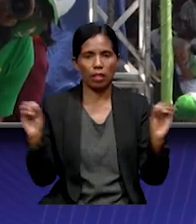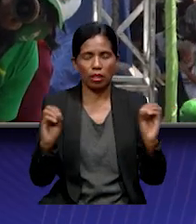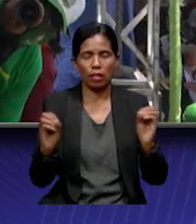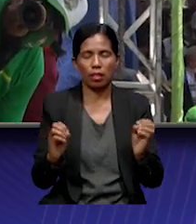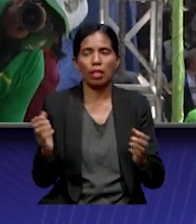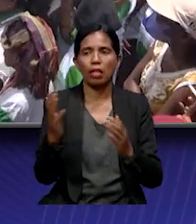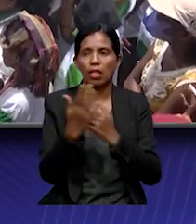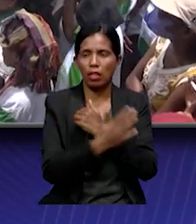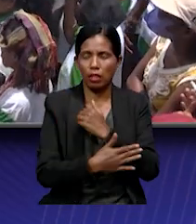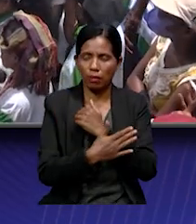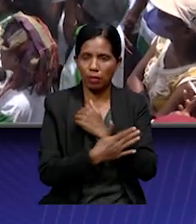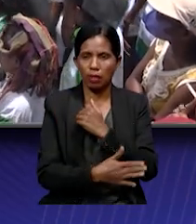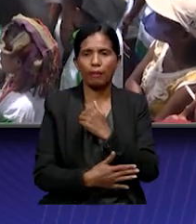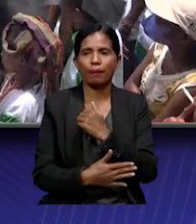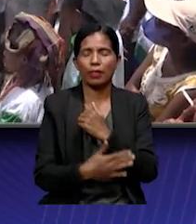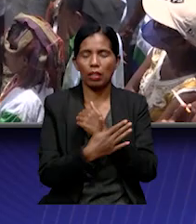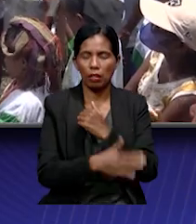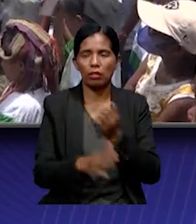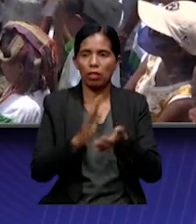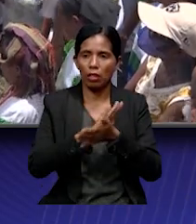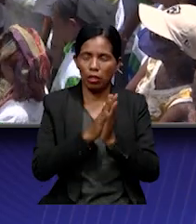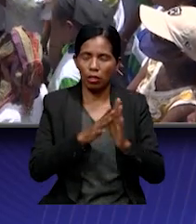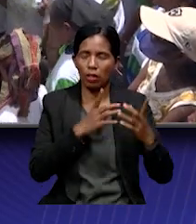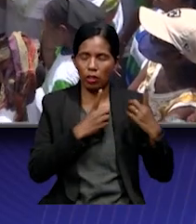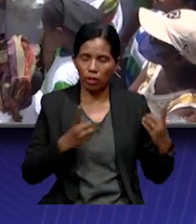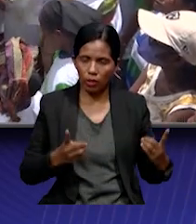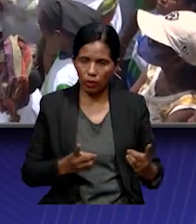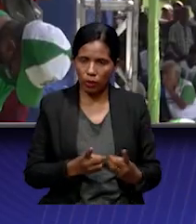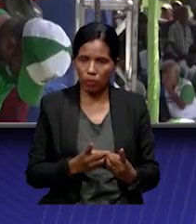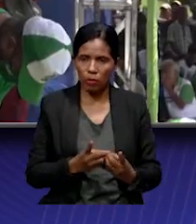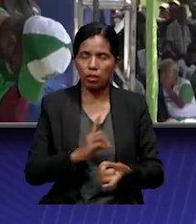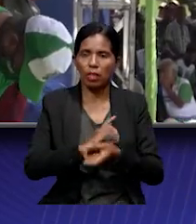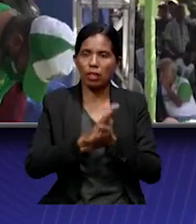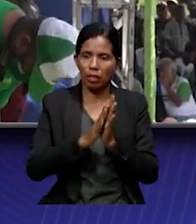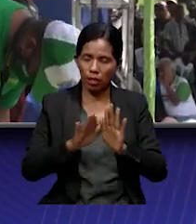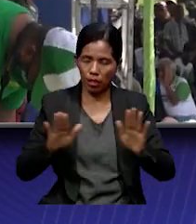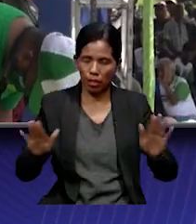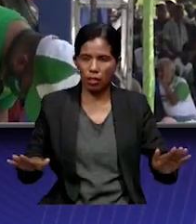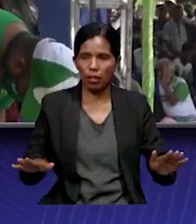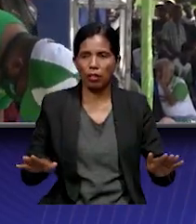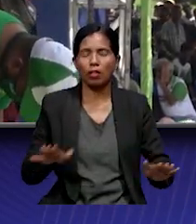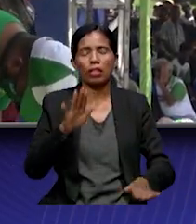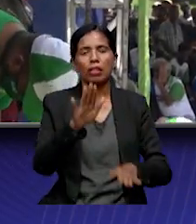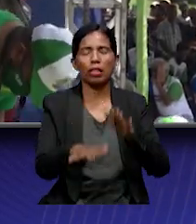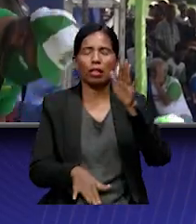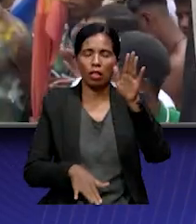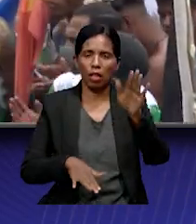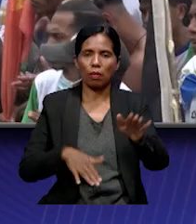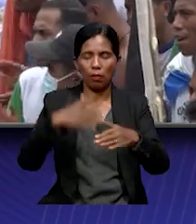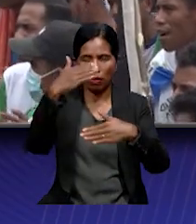rai mundo se dome liutan, se dame liutan, Timor se lauba one